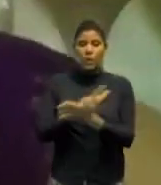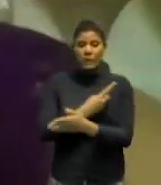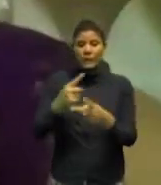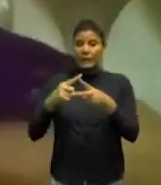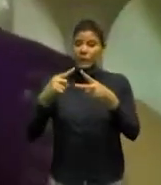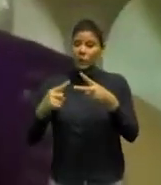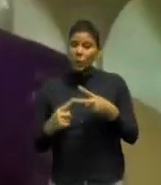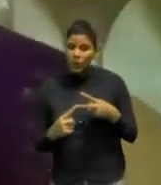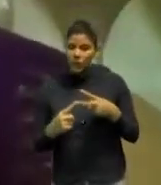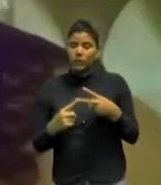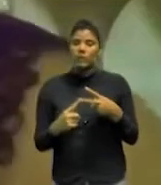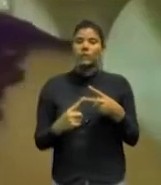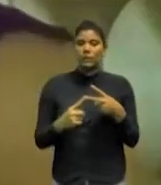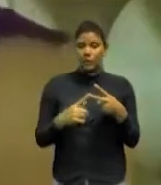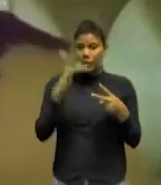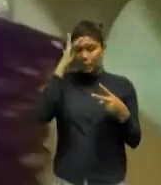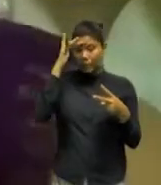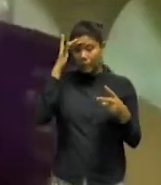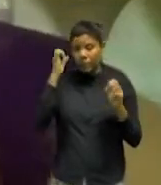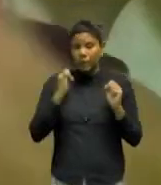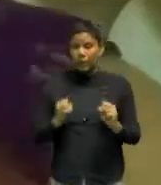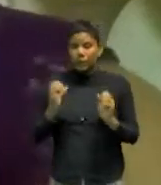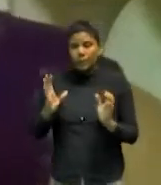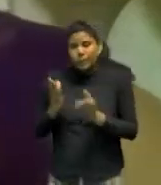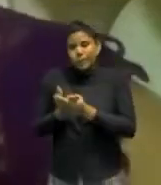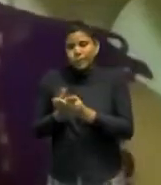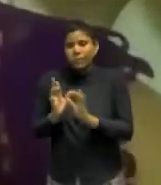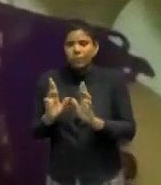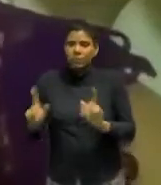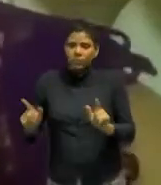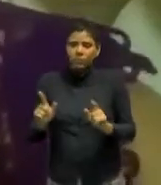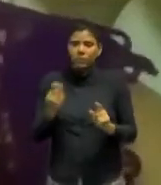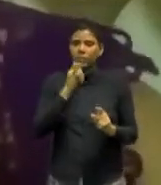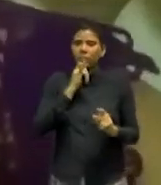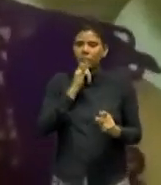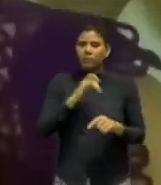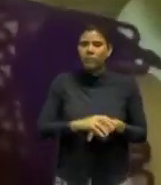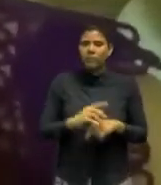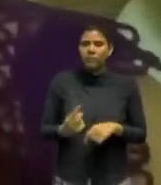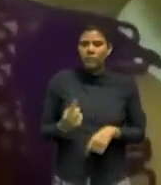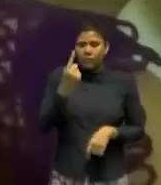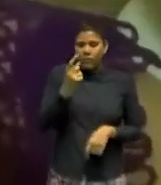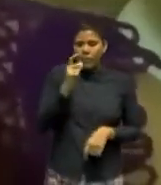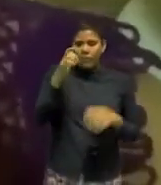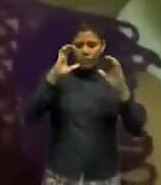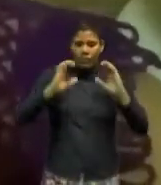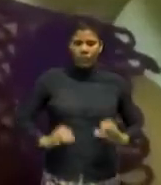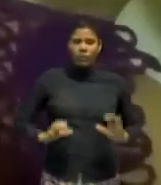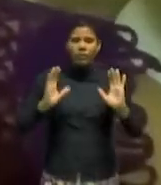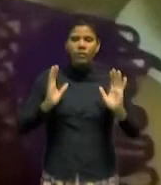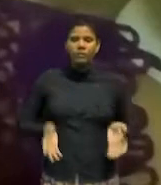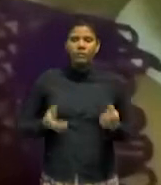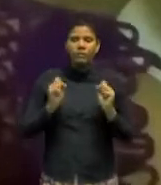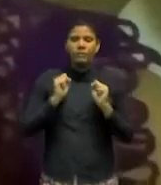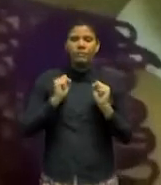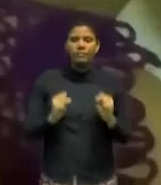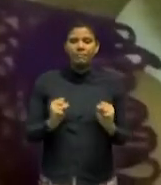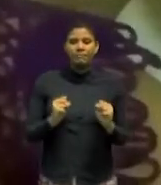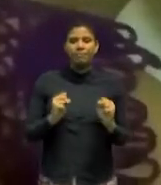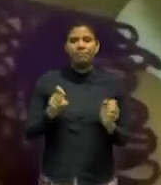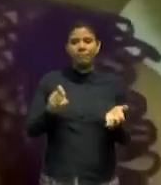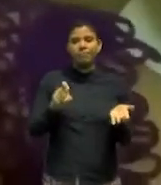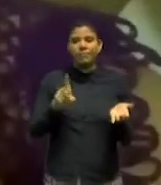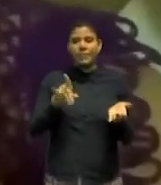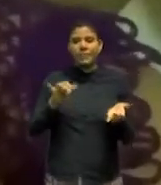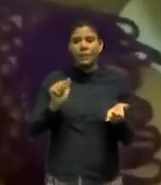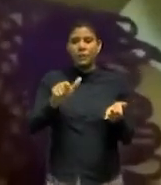os envolvidos podem responder de diferentes maneiras. Uma só conduta já pode configurar o assédio sexual. Agora,